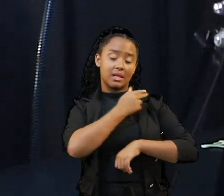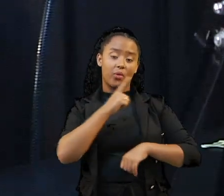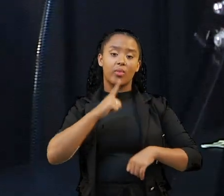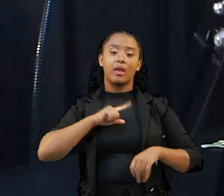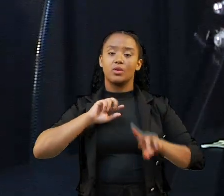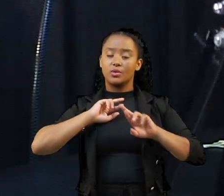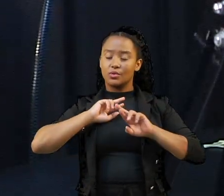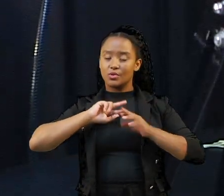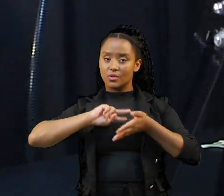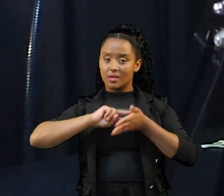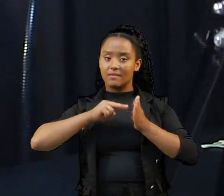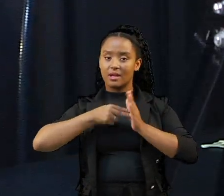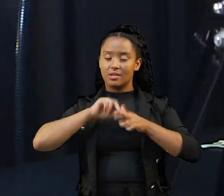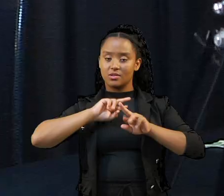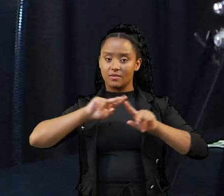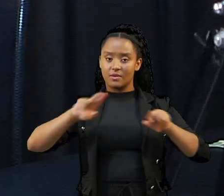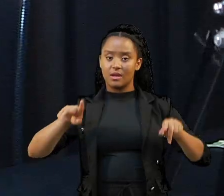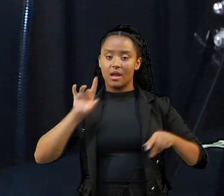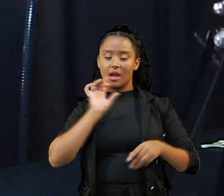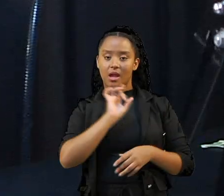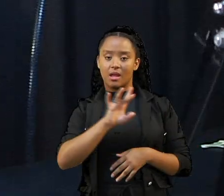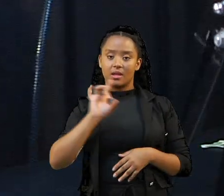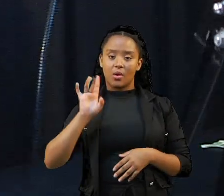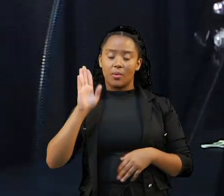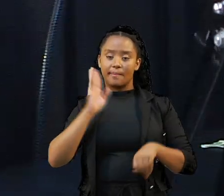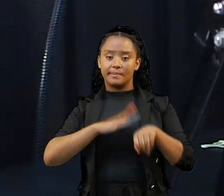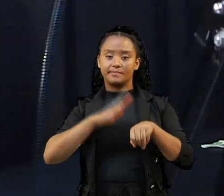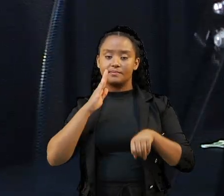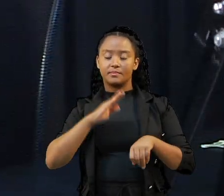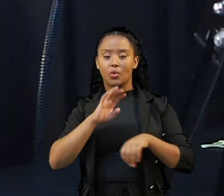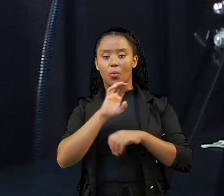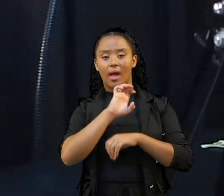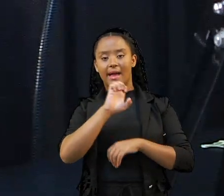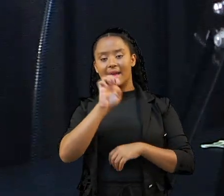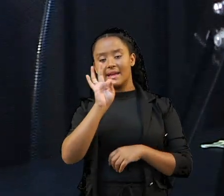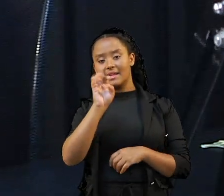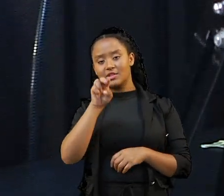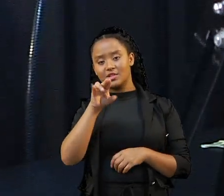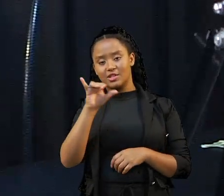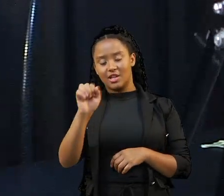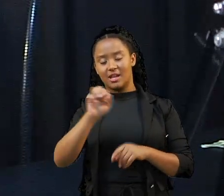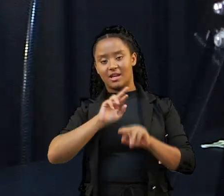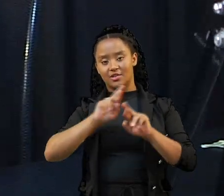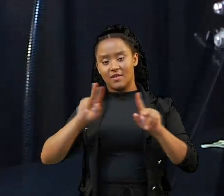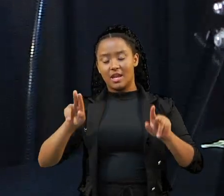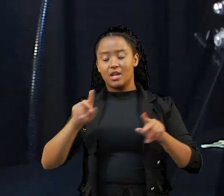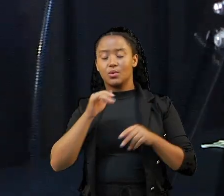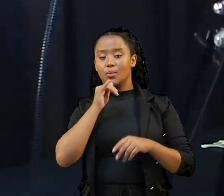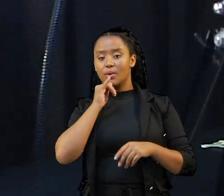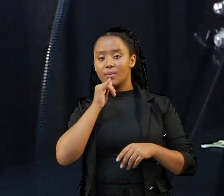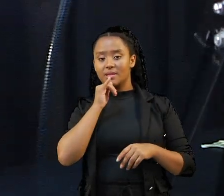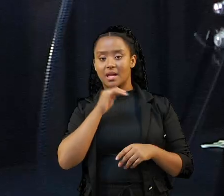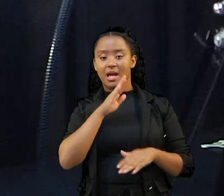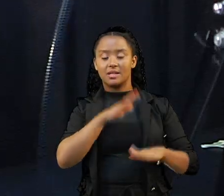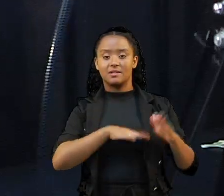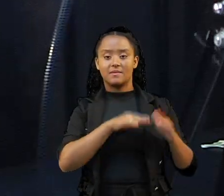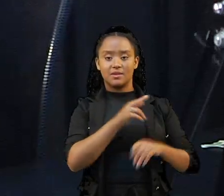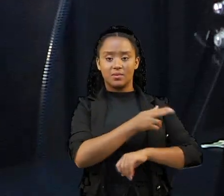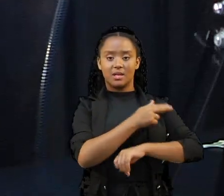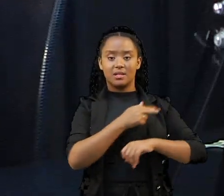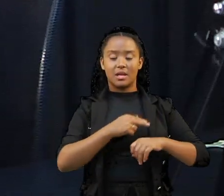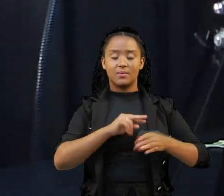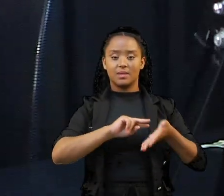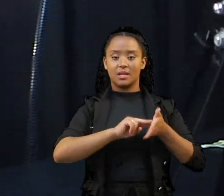têm todo significado diferente. Cada um é pertencente a um tipo de etnia. Às vezes pode